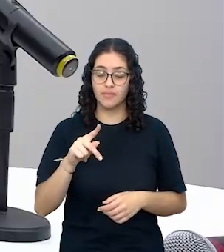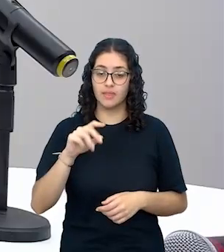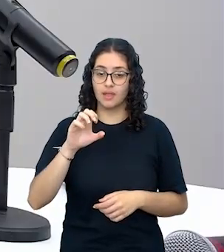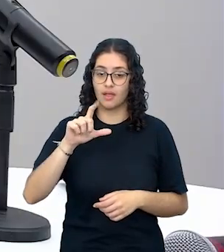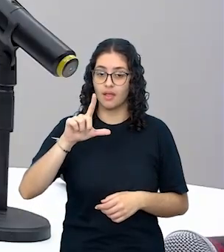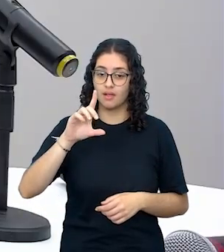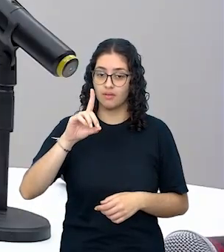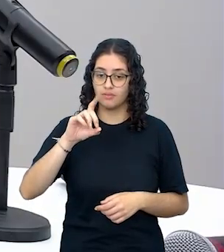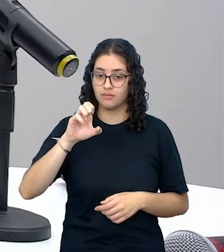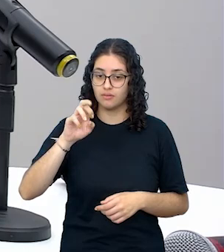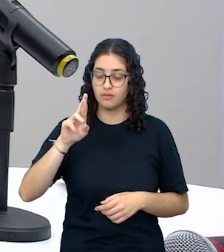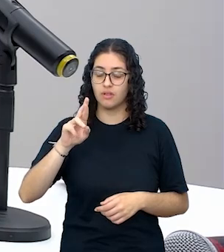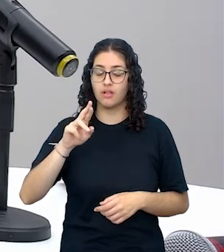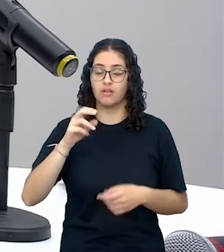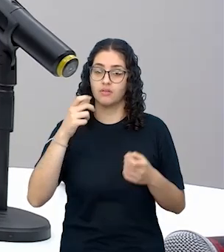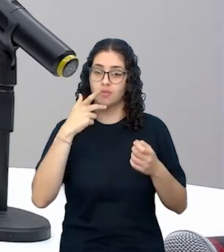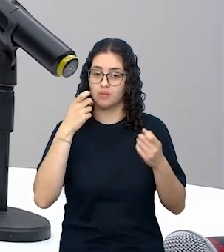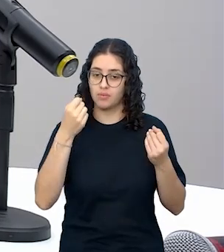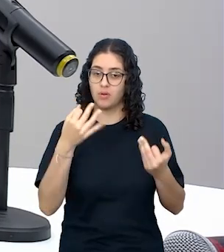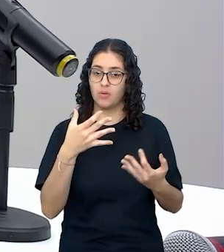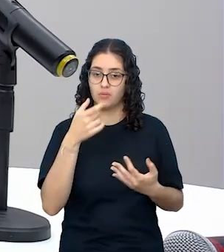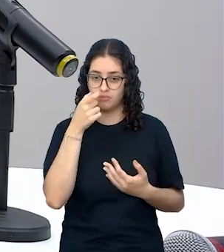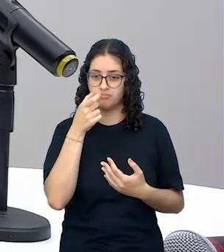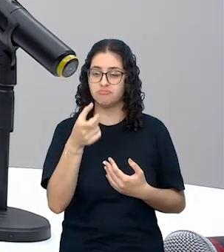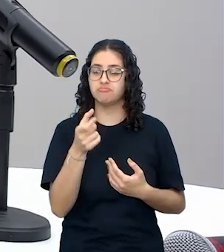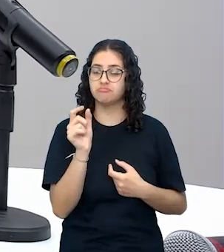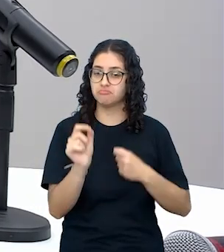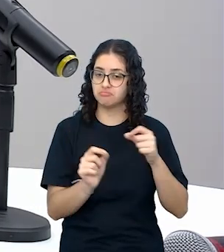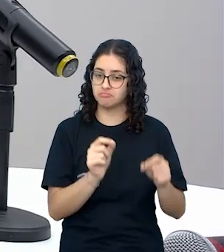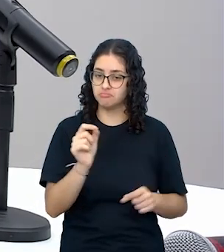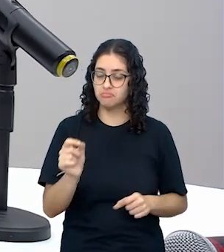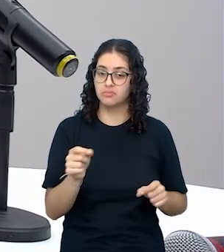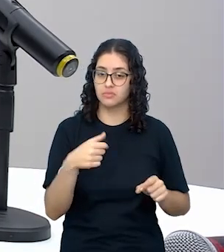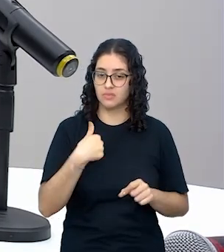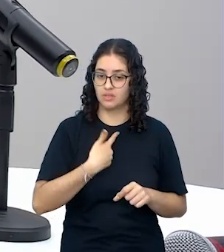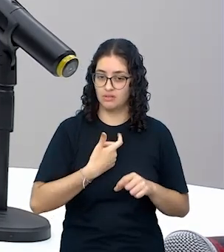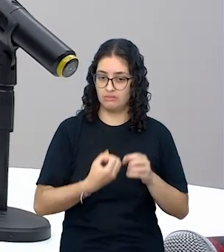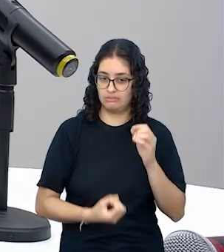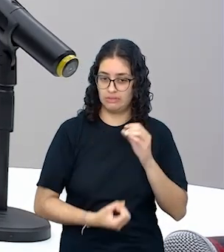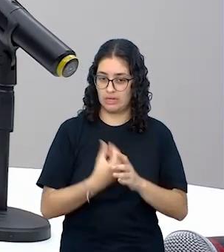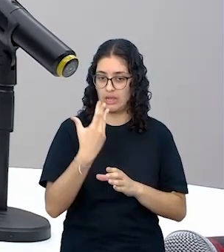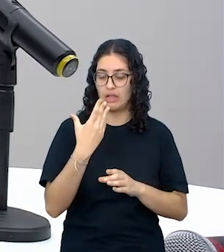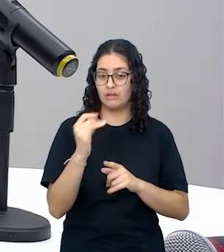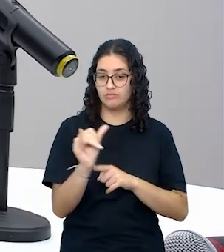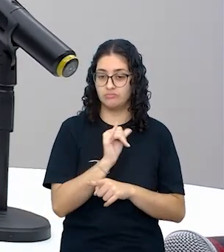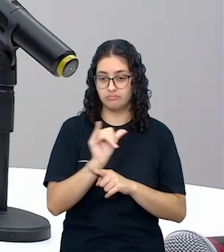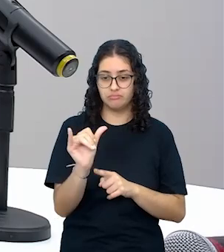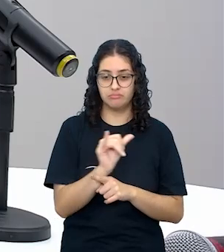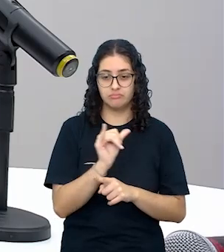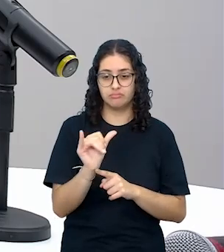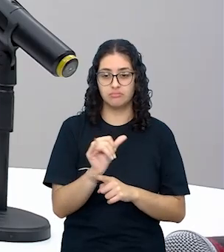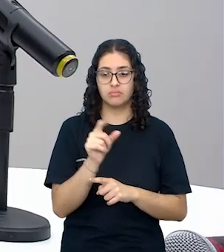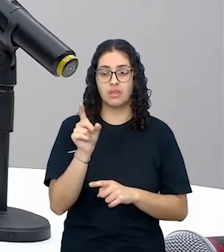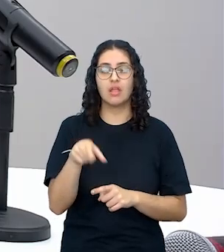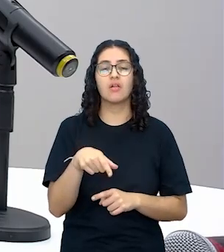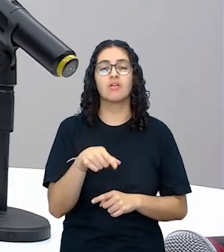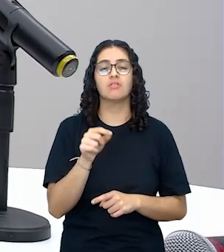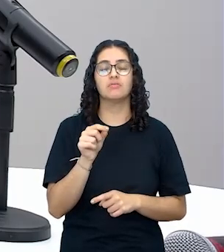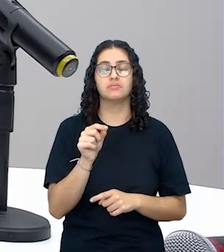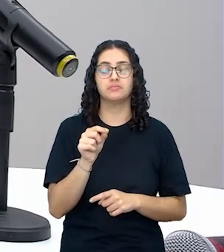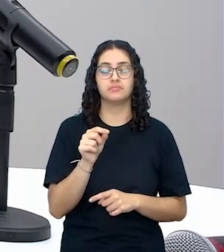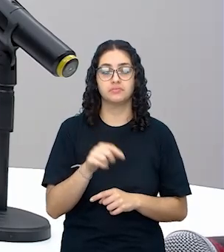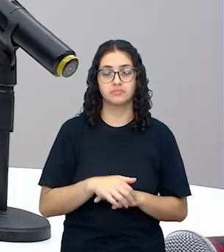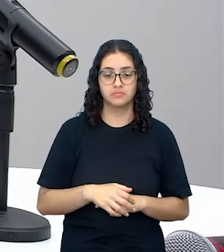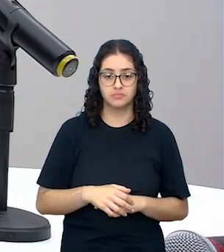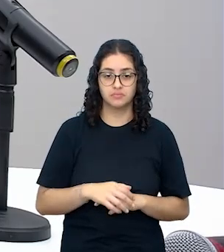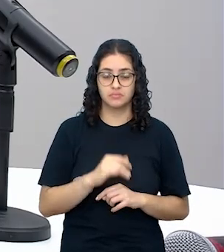uma observação interessante, né? O que nos faz criar estratégias, criamos estratégias